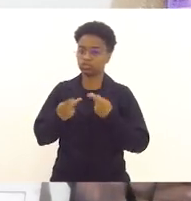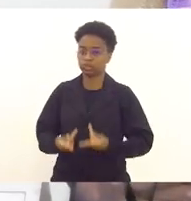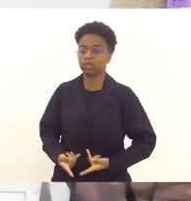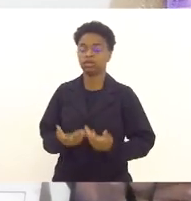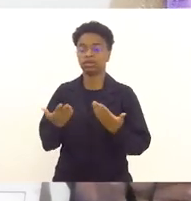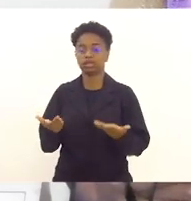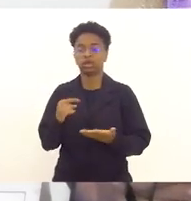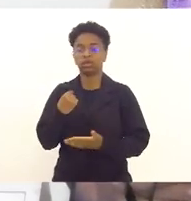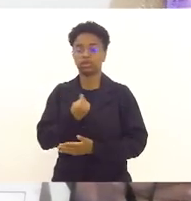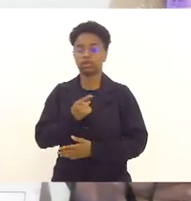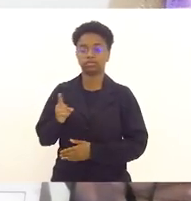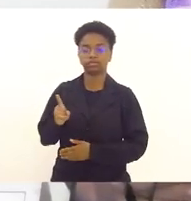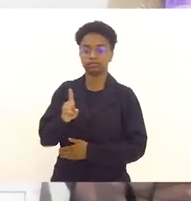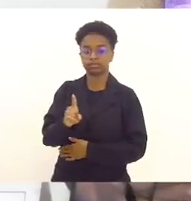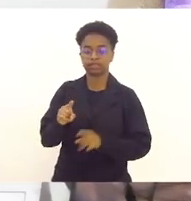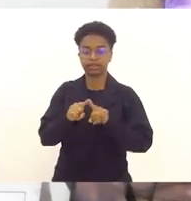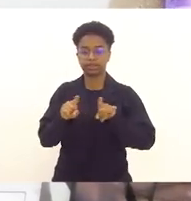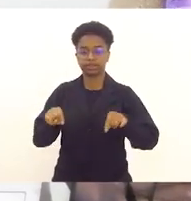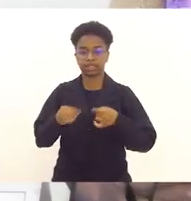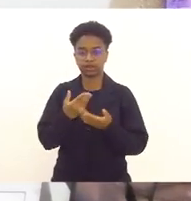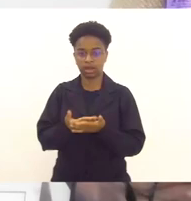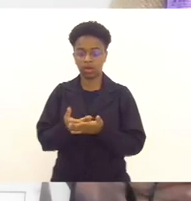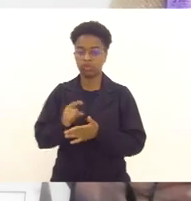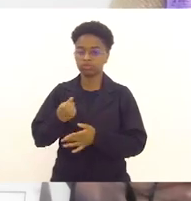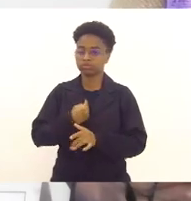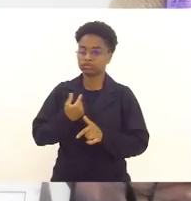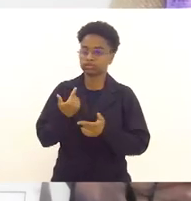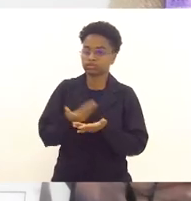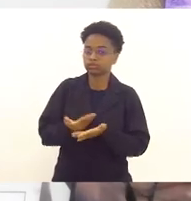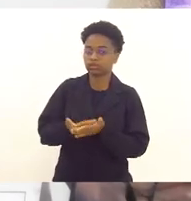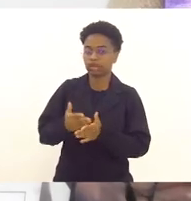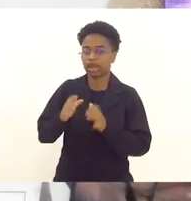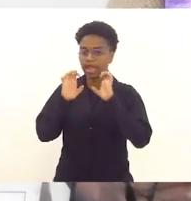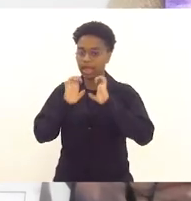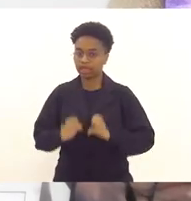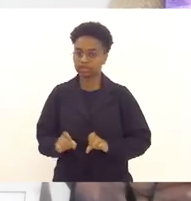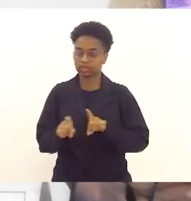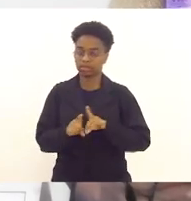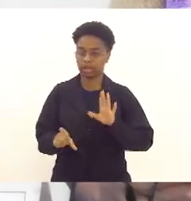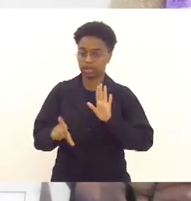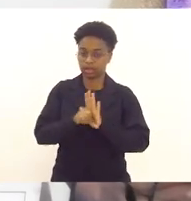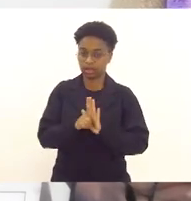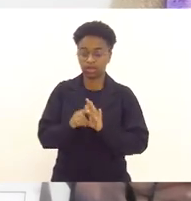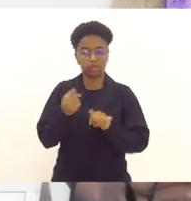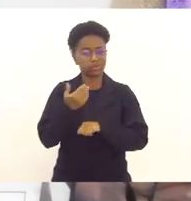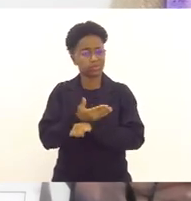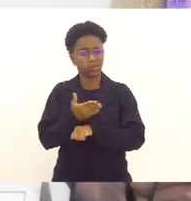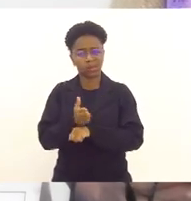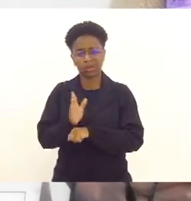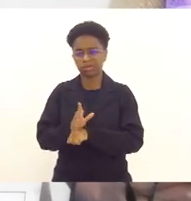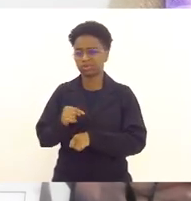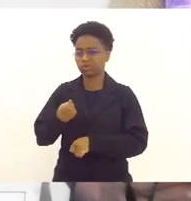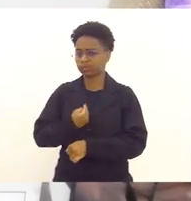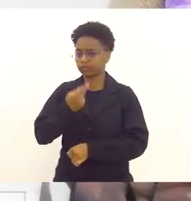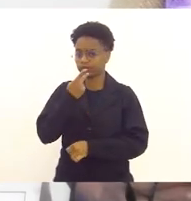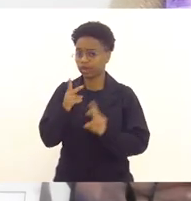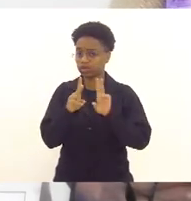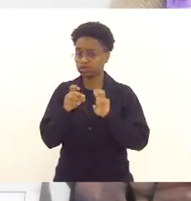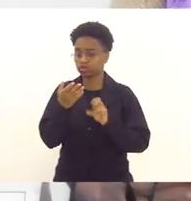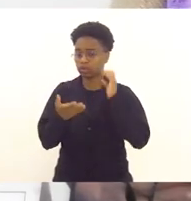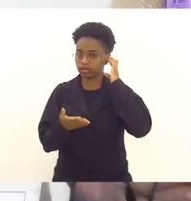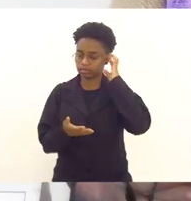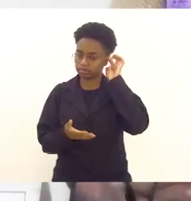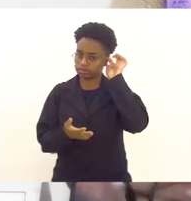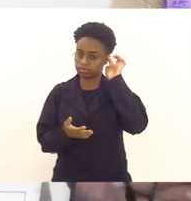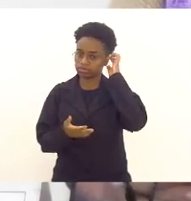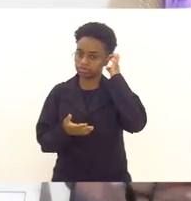vai para sala de aula quando a gente trabalha ética quando a gente trabalha a legislação o tempo todo a gente fala sobre isso então quando